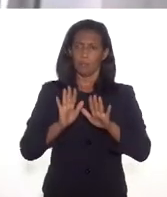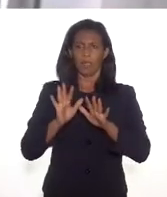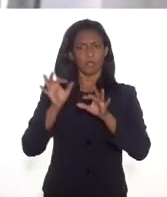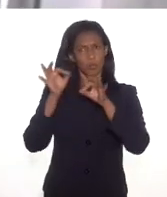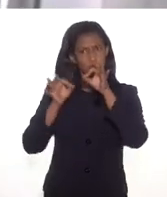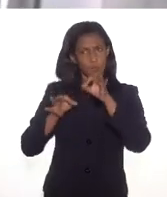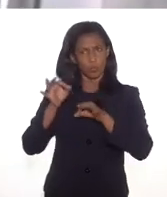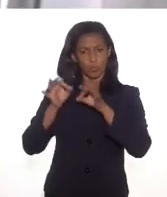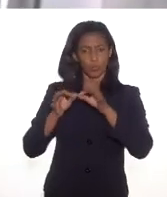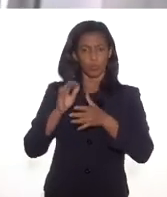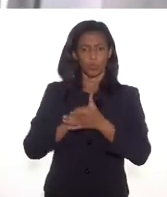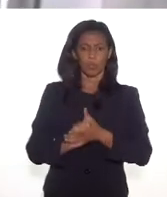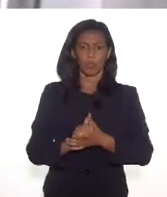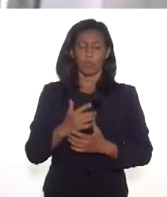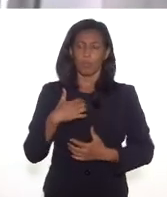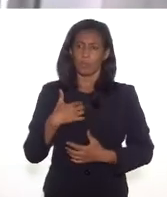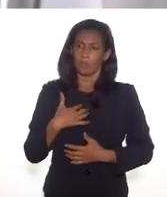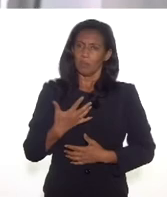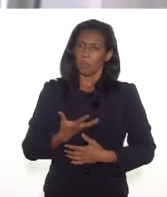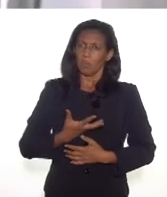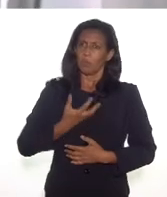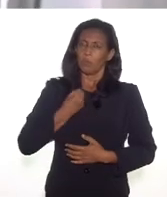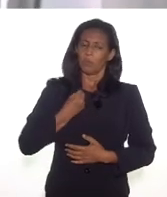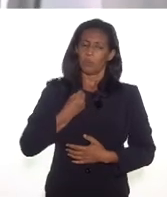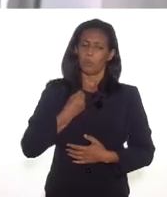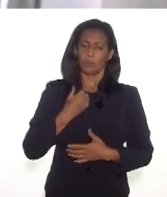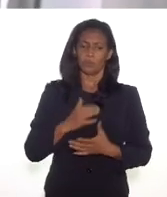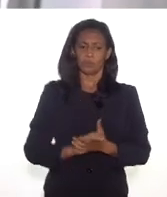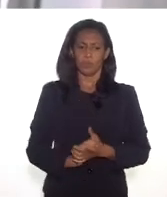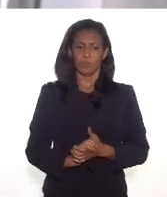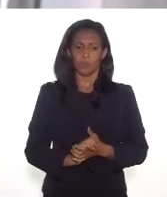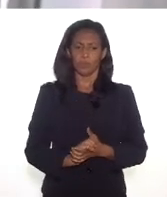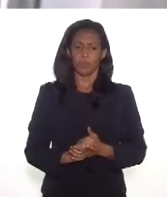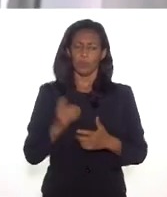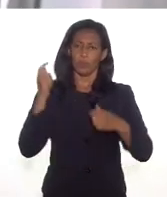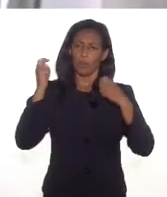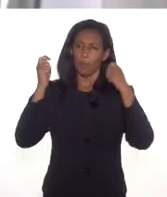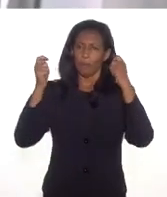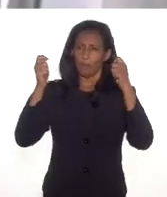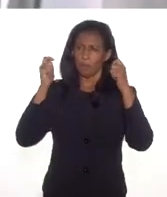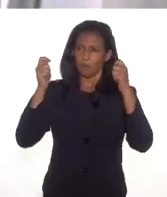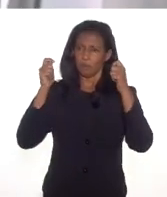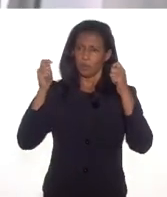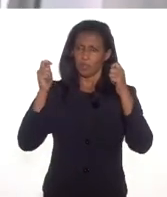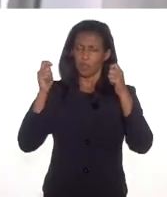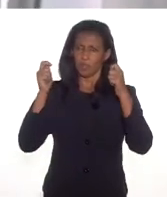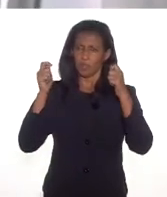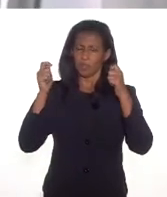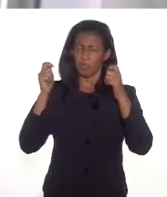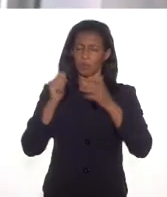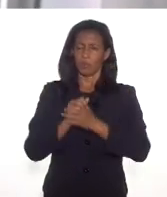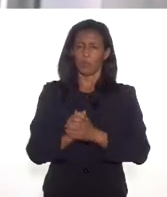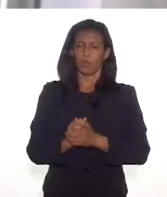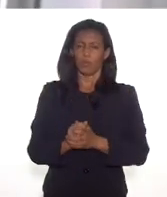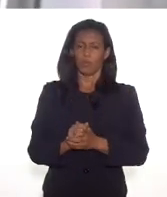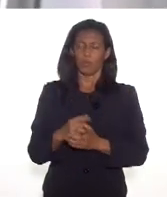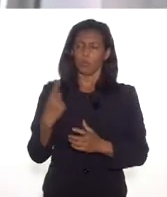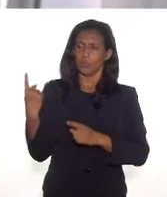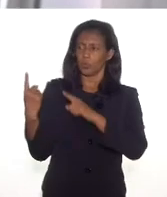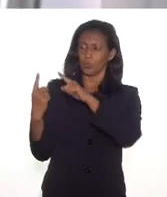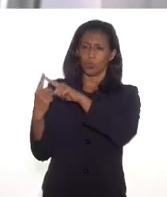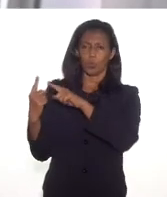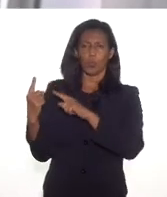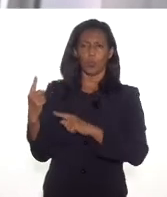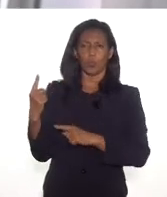título. Mas eu também me espantei com a manifestação do deputado que fez o desagravo e que disse